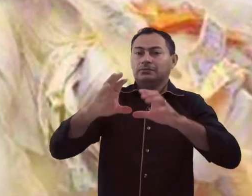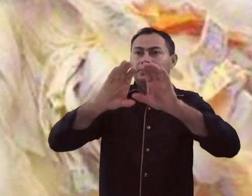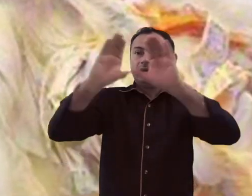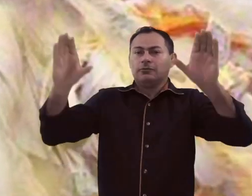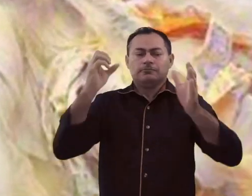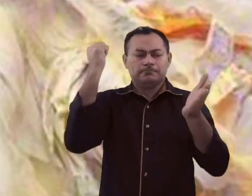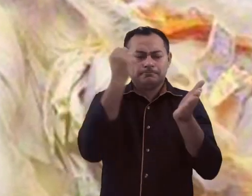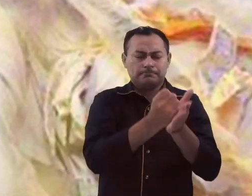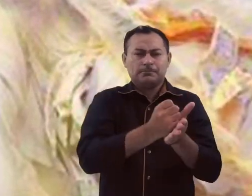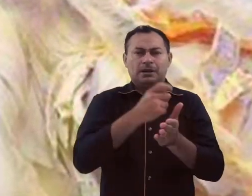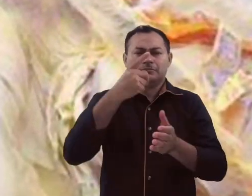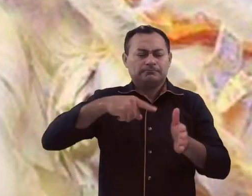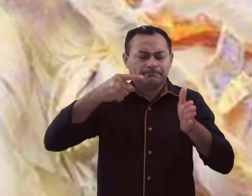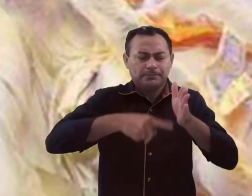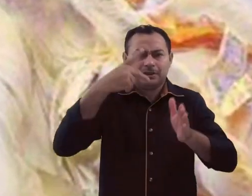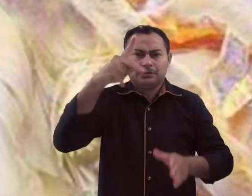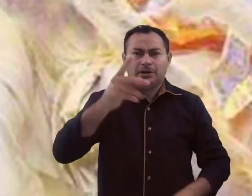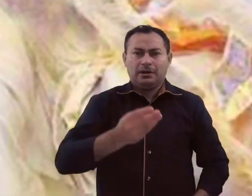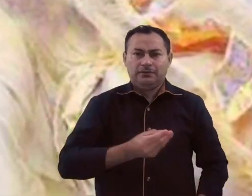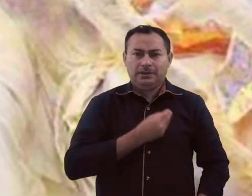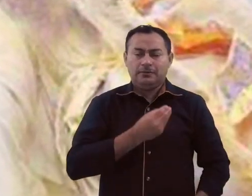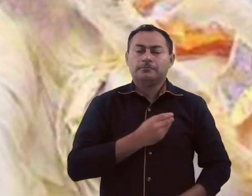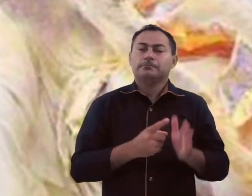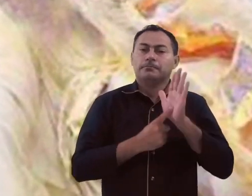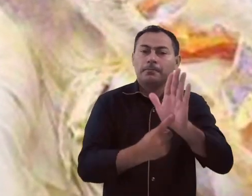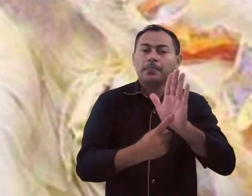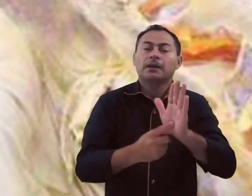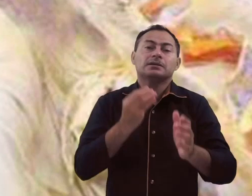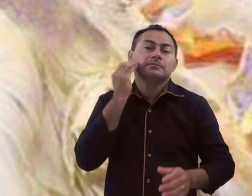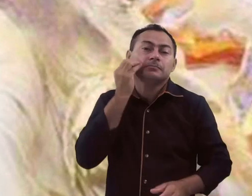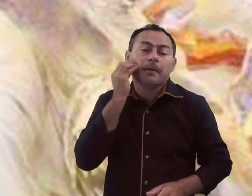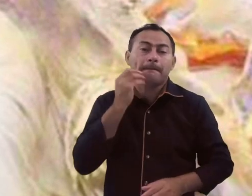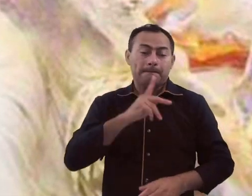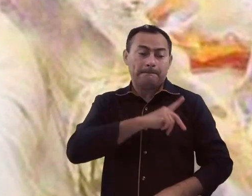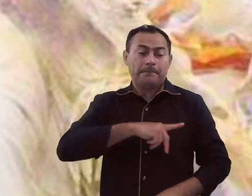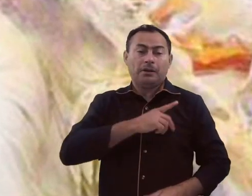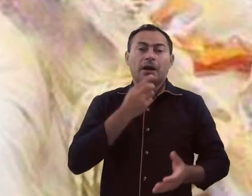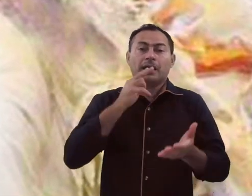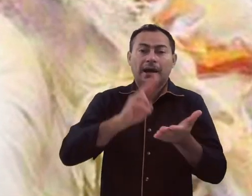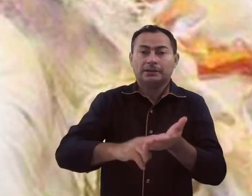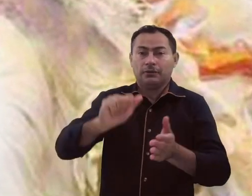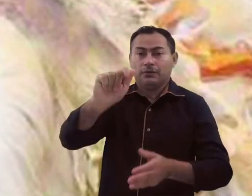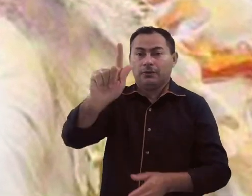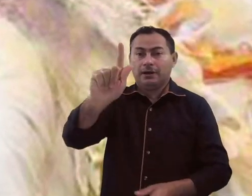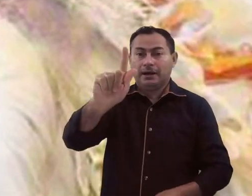esse acontecimento marcou profundamente sua vida. Como resultado dessa experiência,